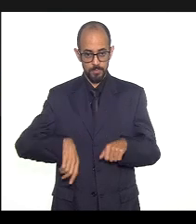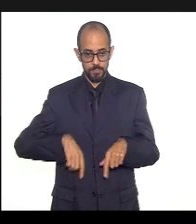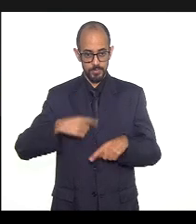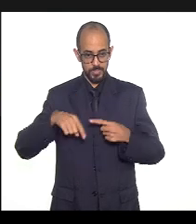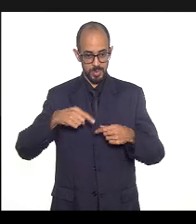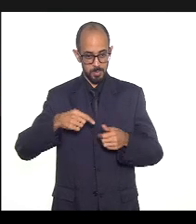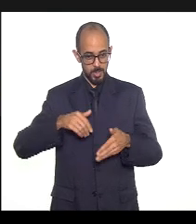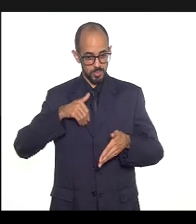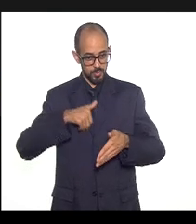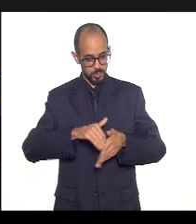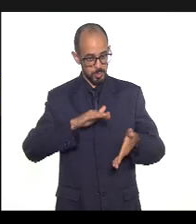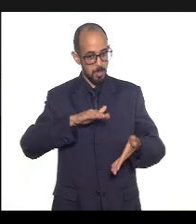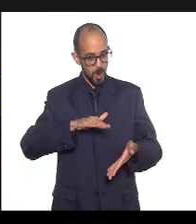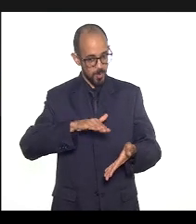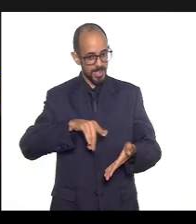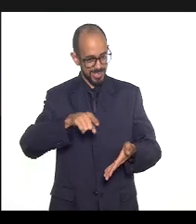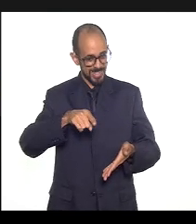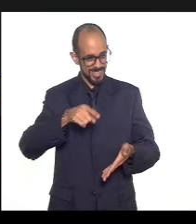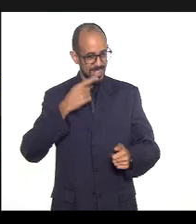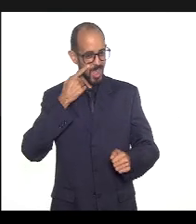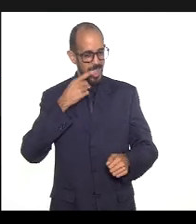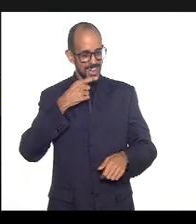hein?